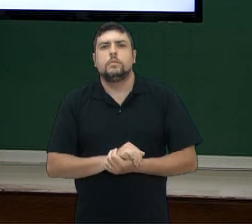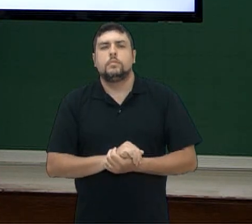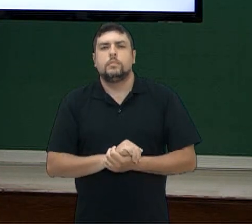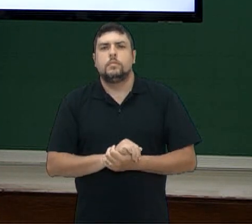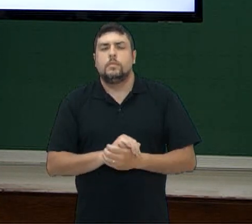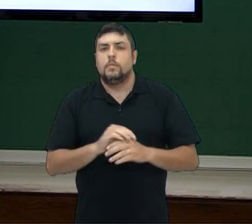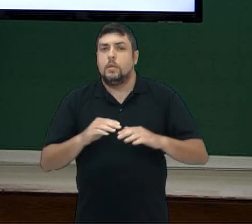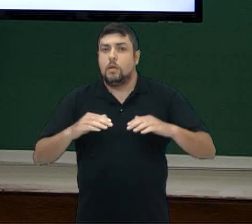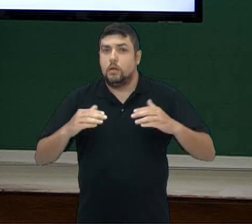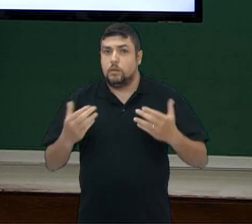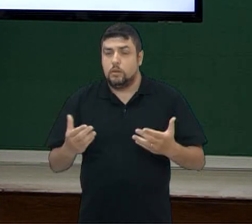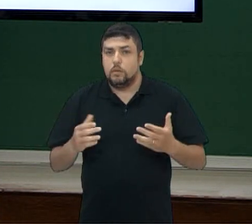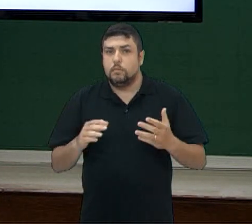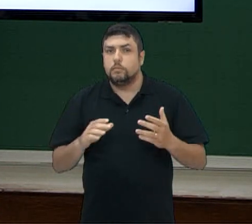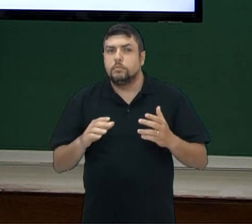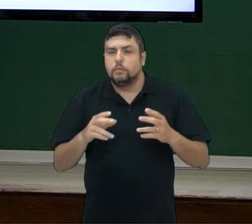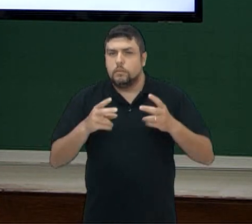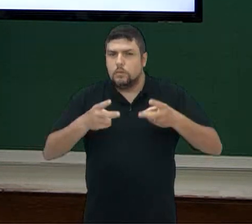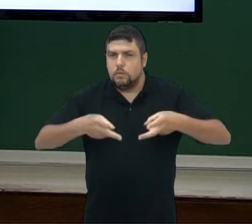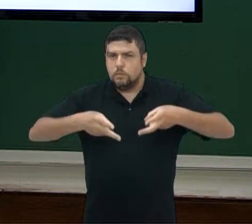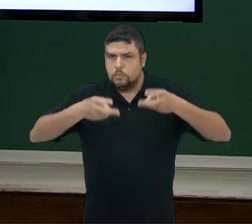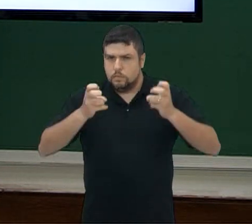são semelhantes.